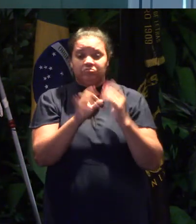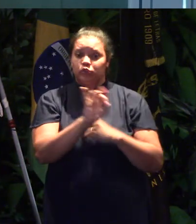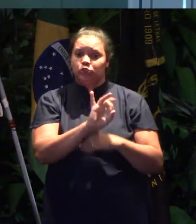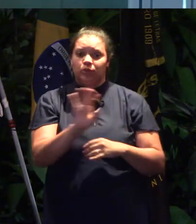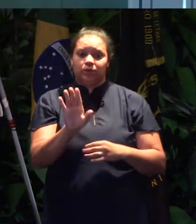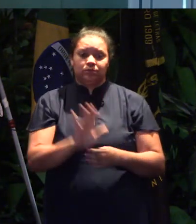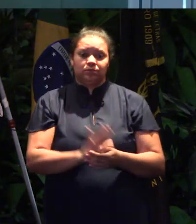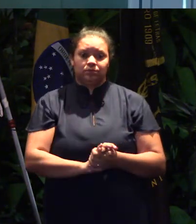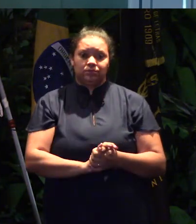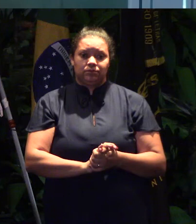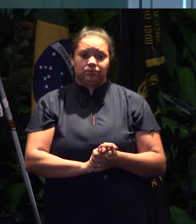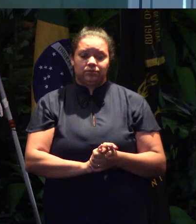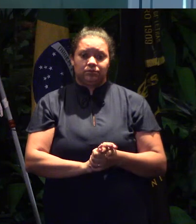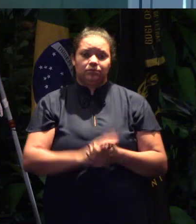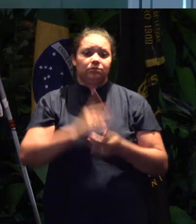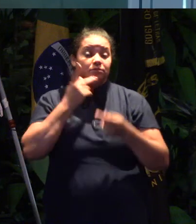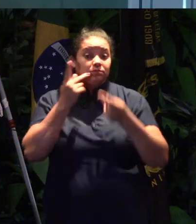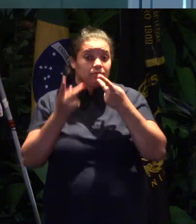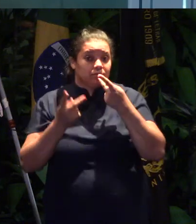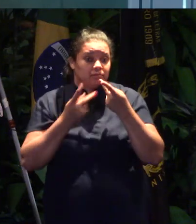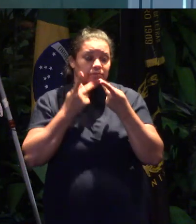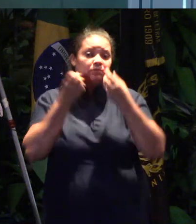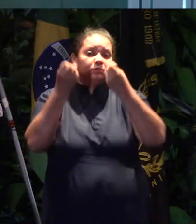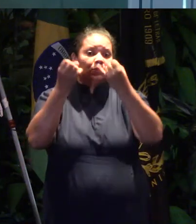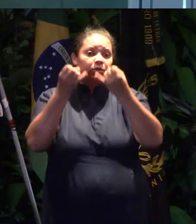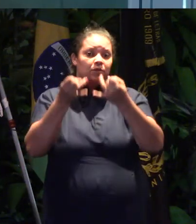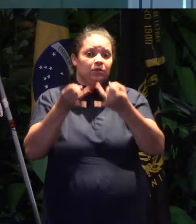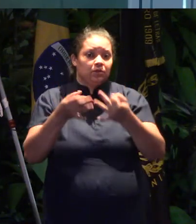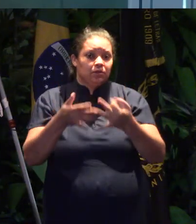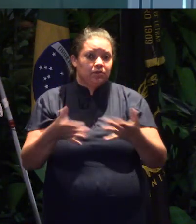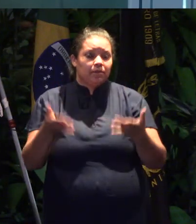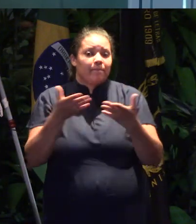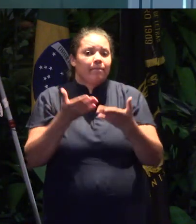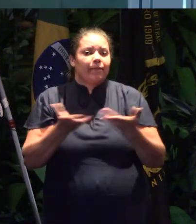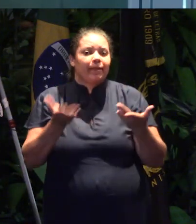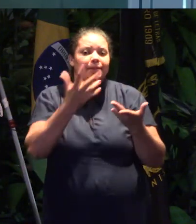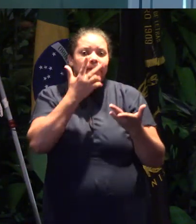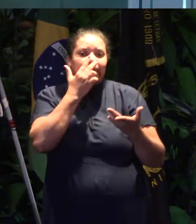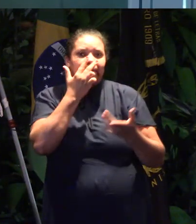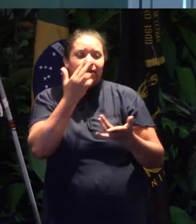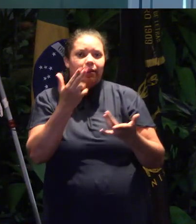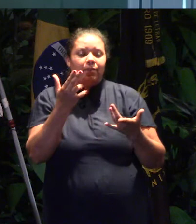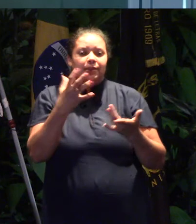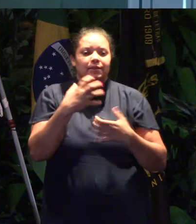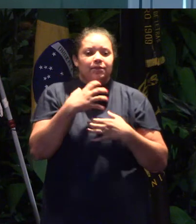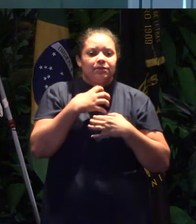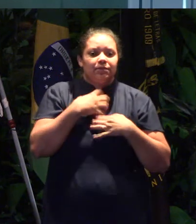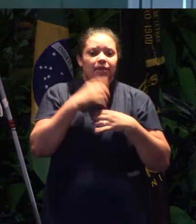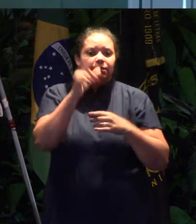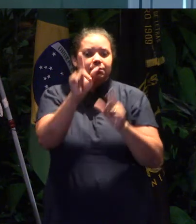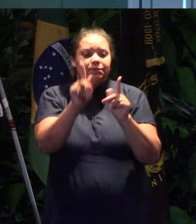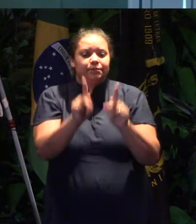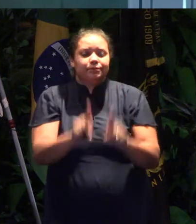nós estamos falando da perda de uma humanização, né, pela disputa permanente dentro